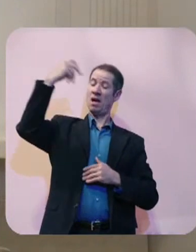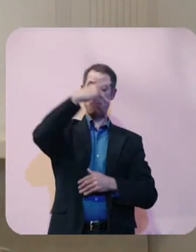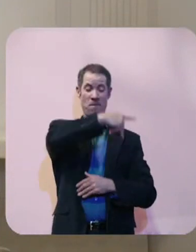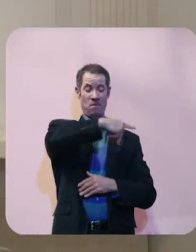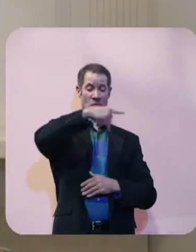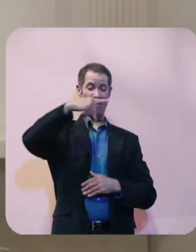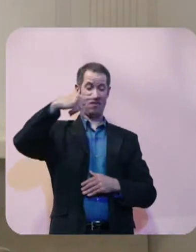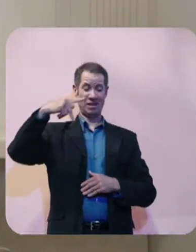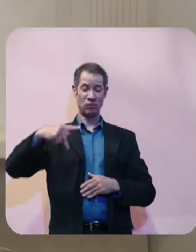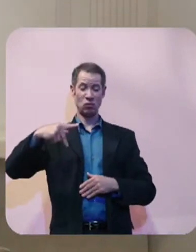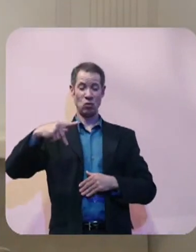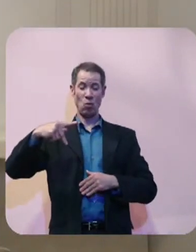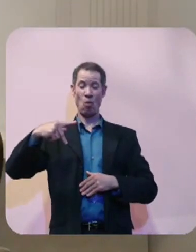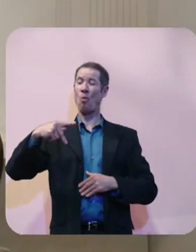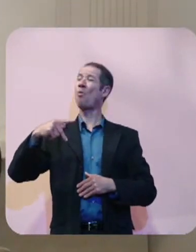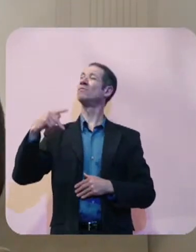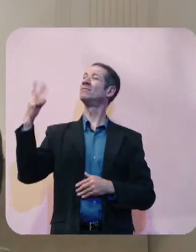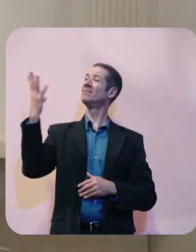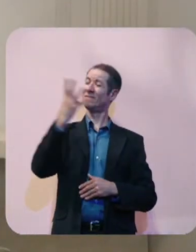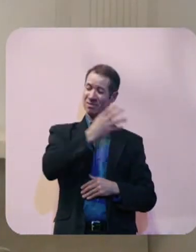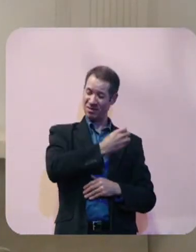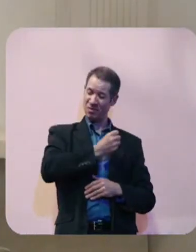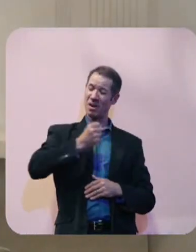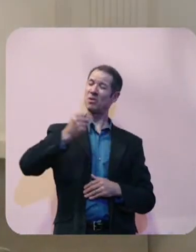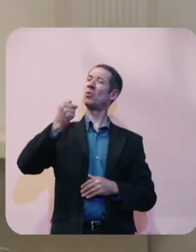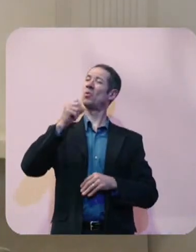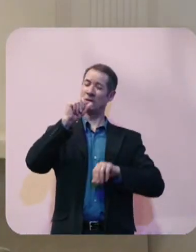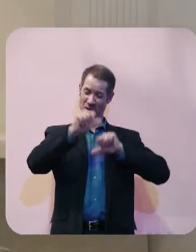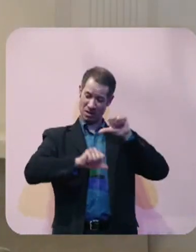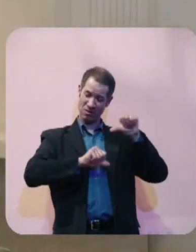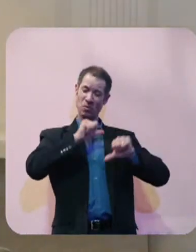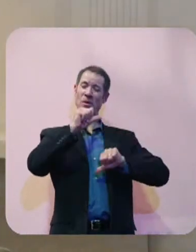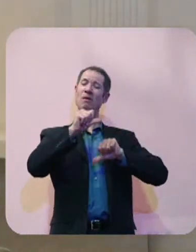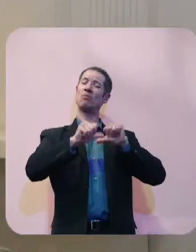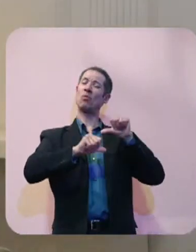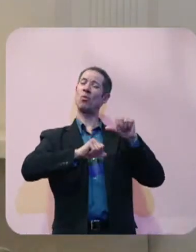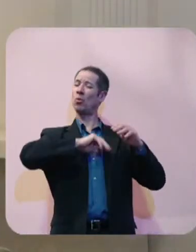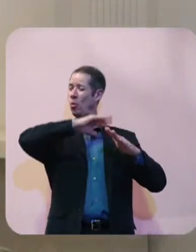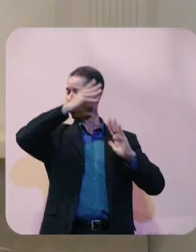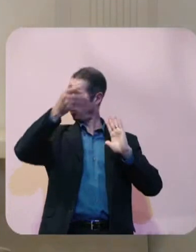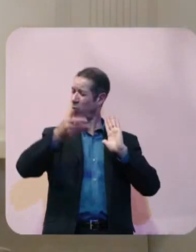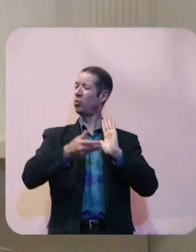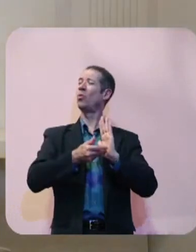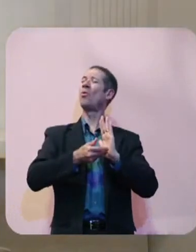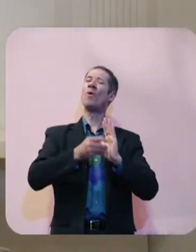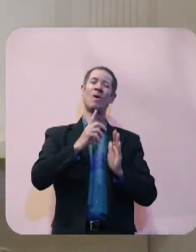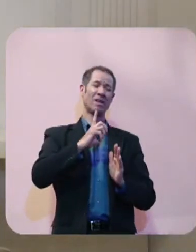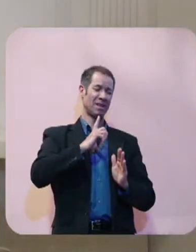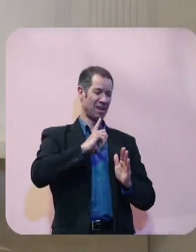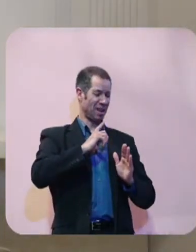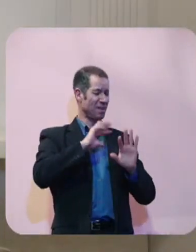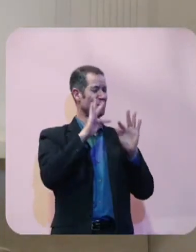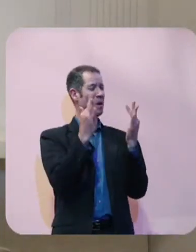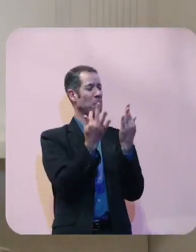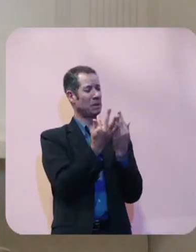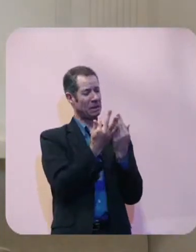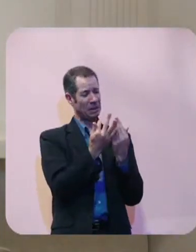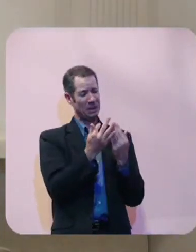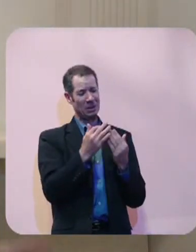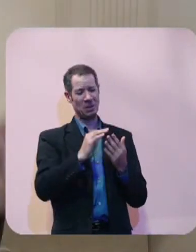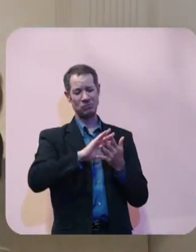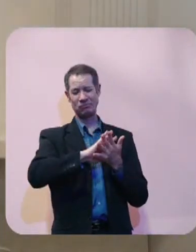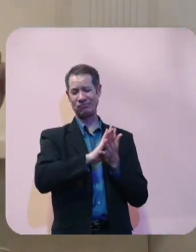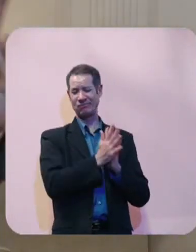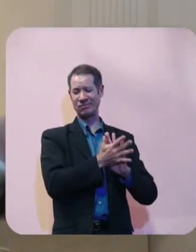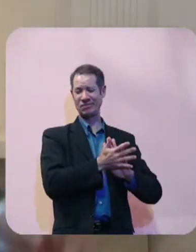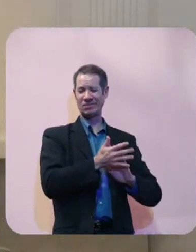professor, de mestre, de salvador, de transformador. Ó Pai, tem lares que estão quebrados,